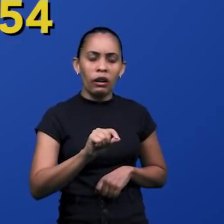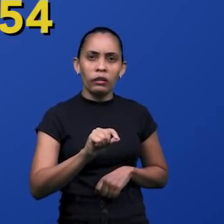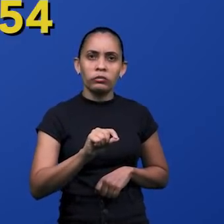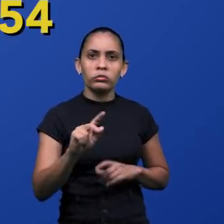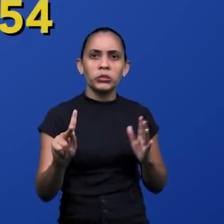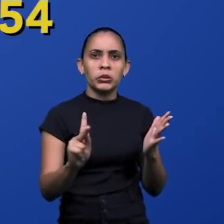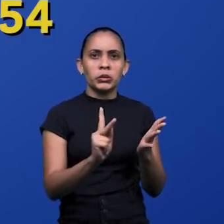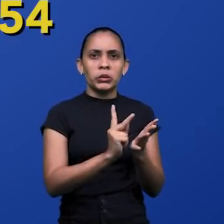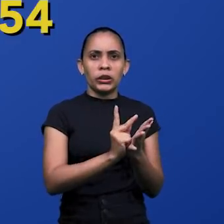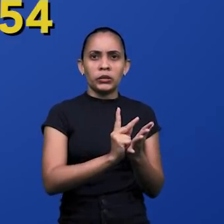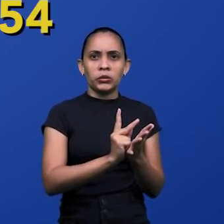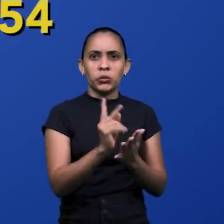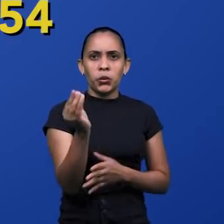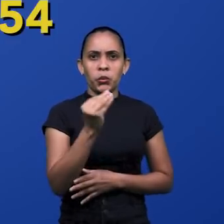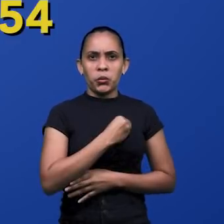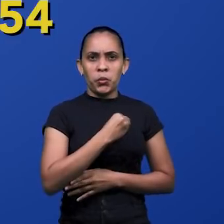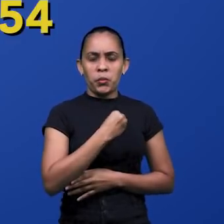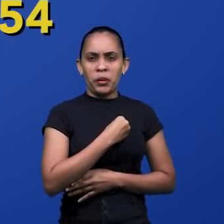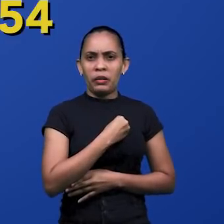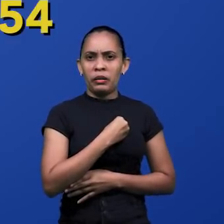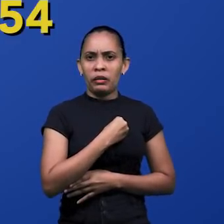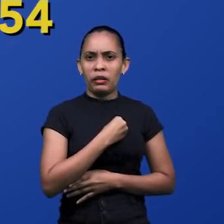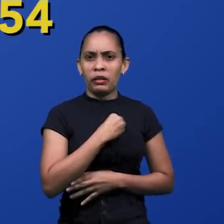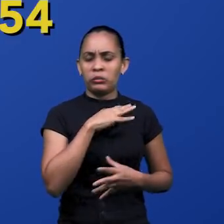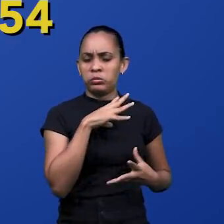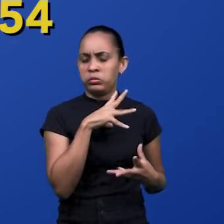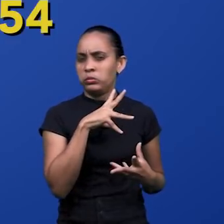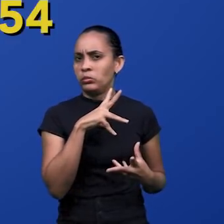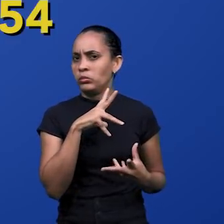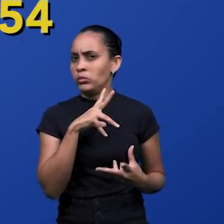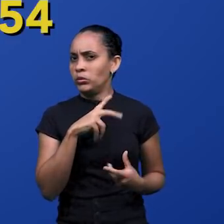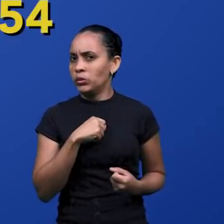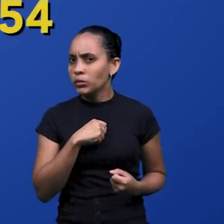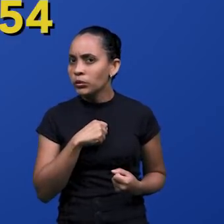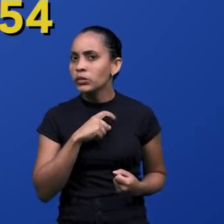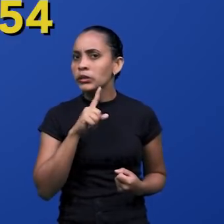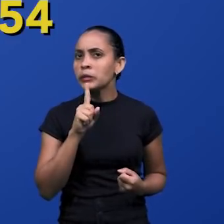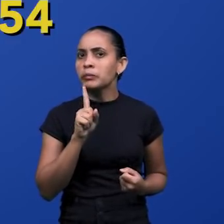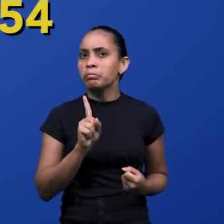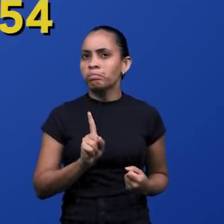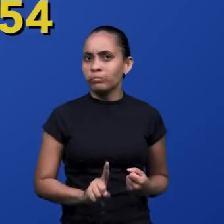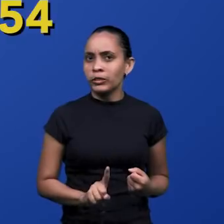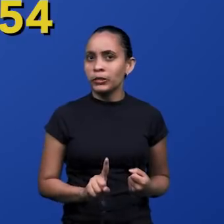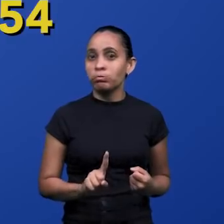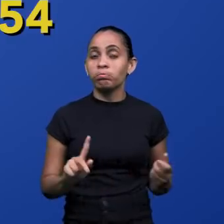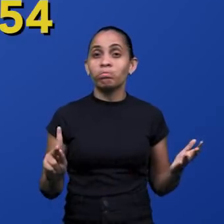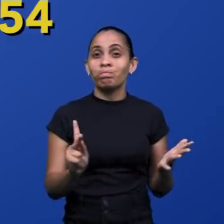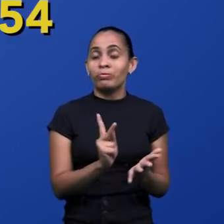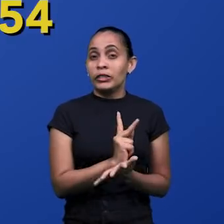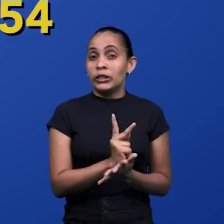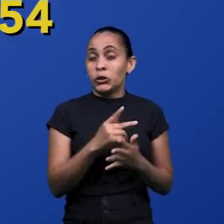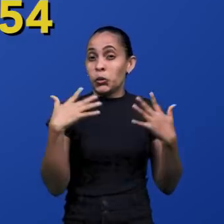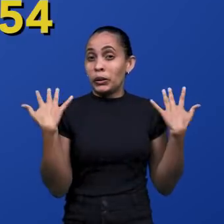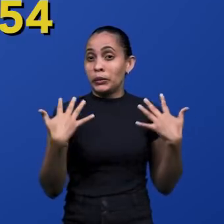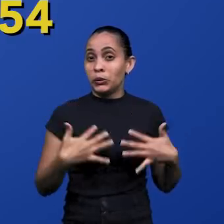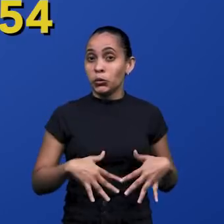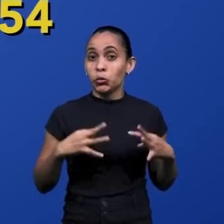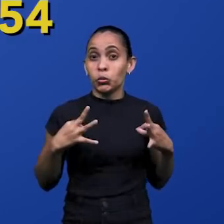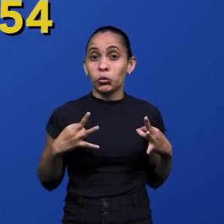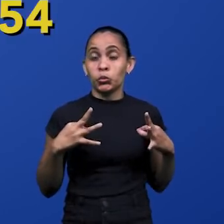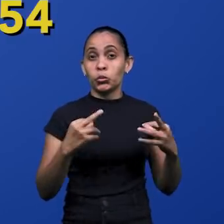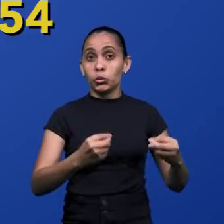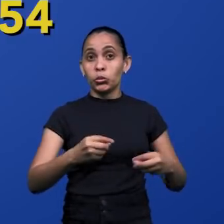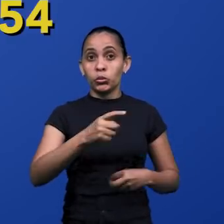se revestir de incorruptibilidade, isto que é mortal se revestir de imortalidade,